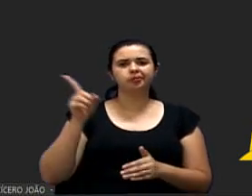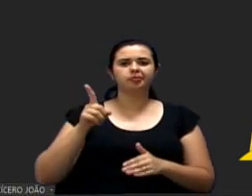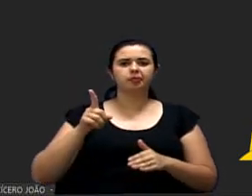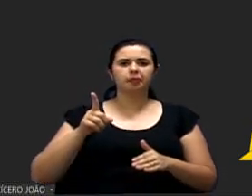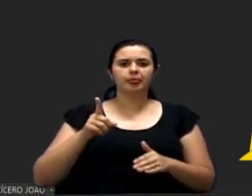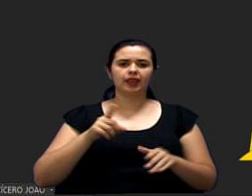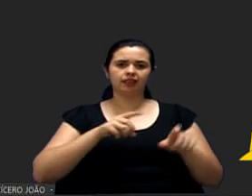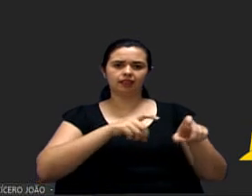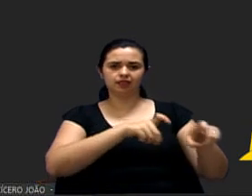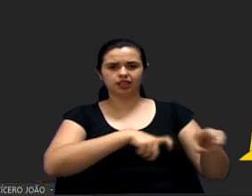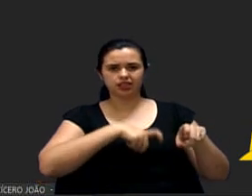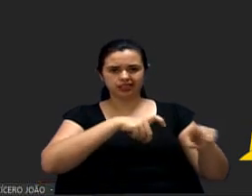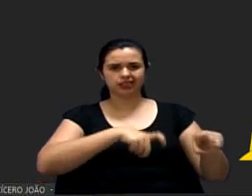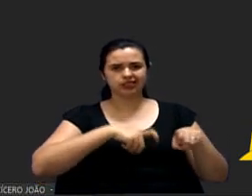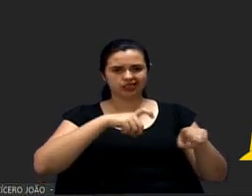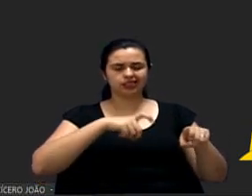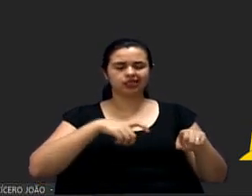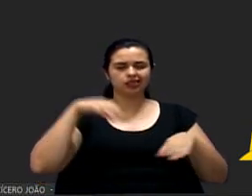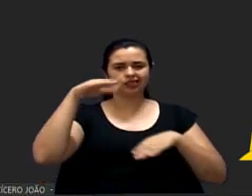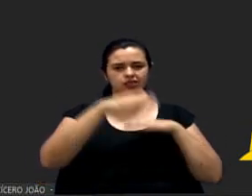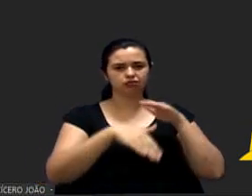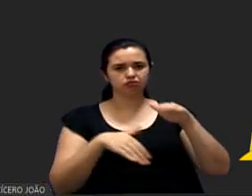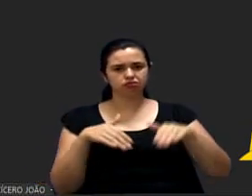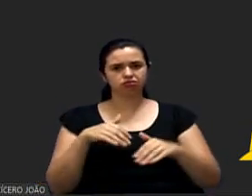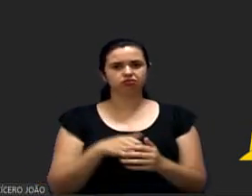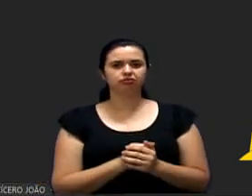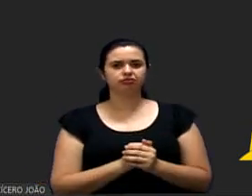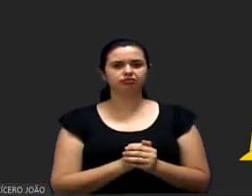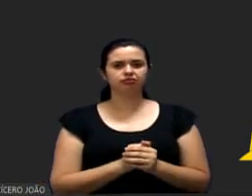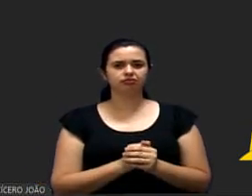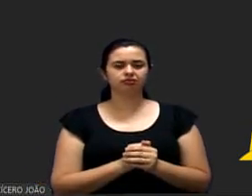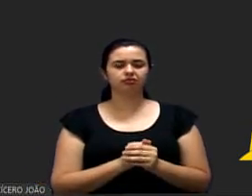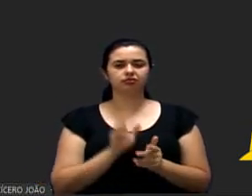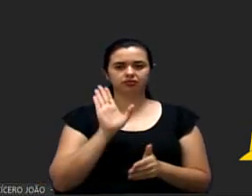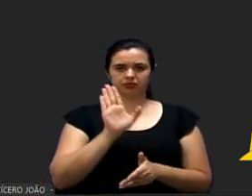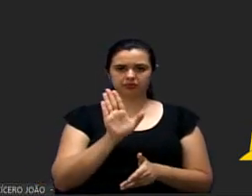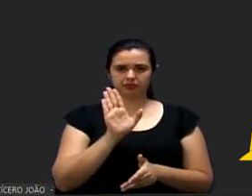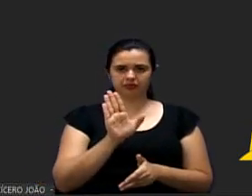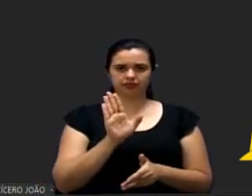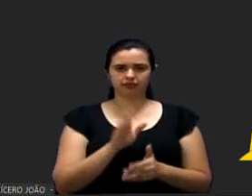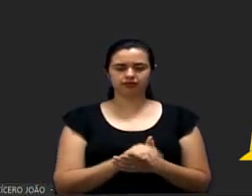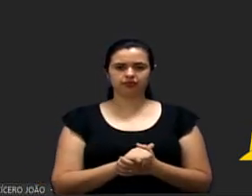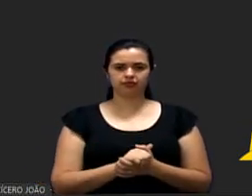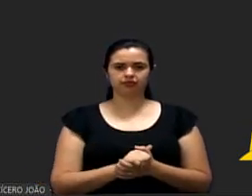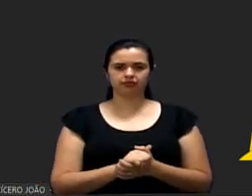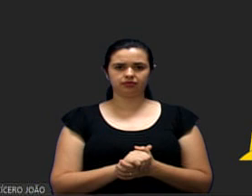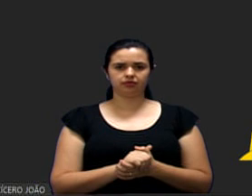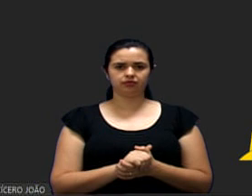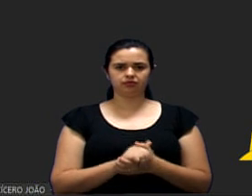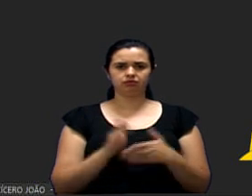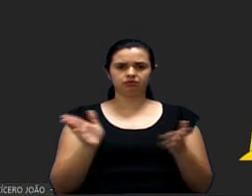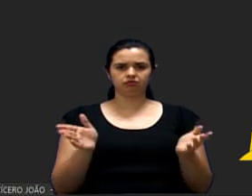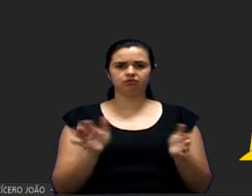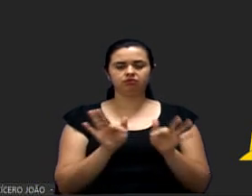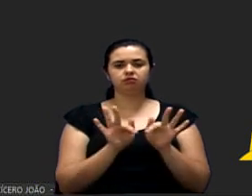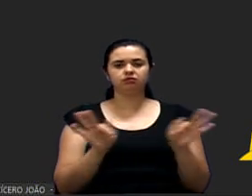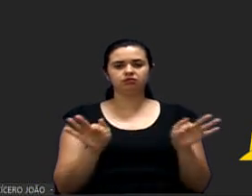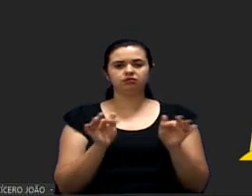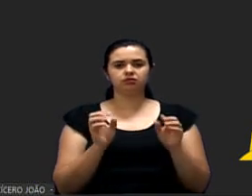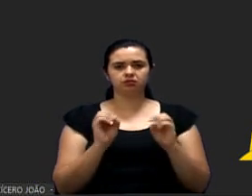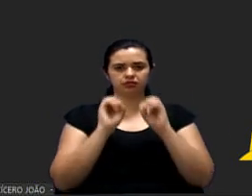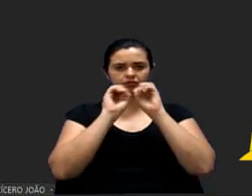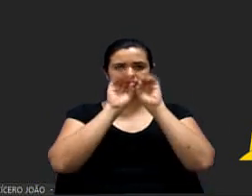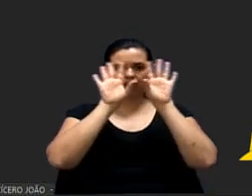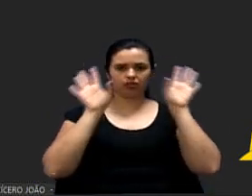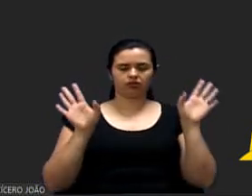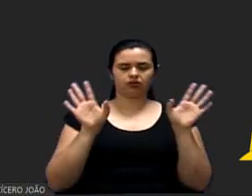na piscina, aqui na minha chácara. Agora, direcione-se, seja prático, Vitão.